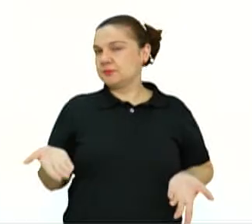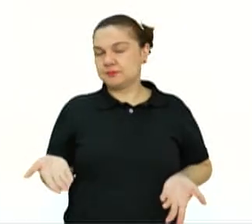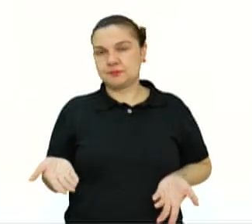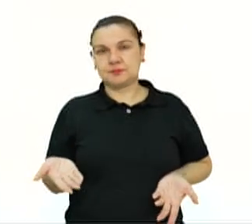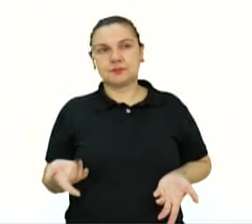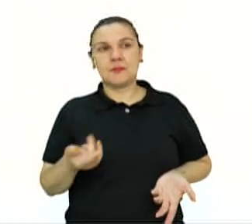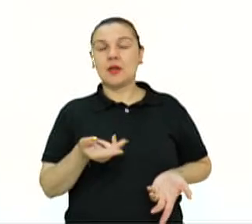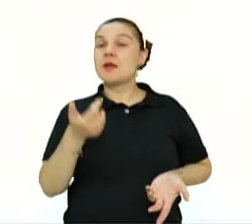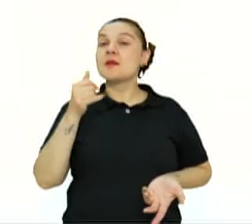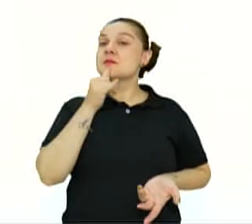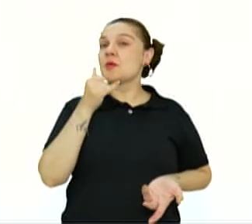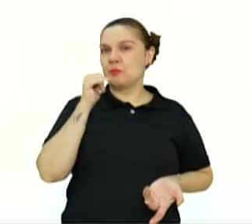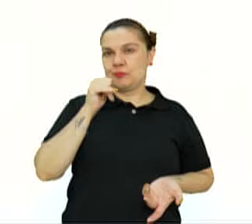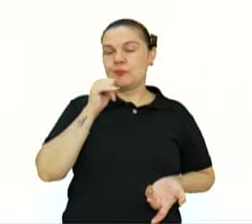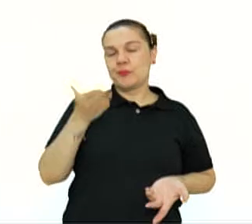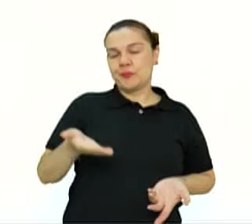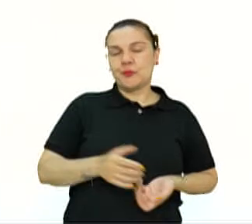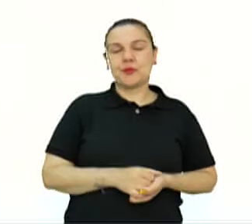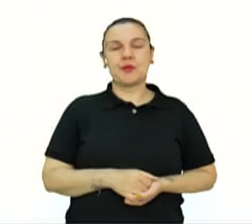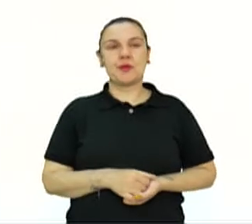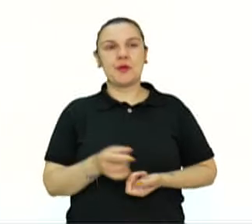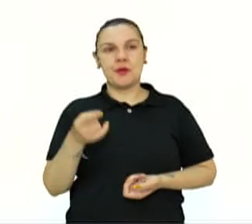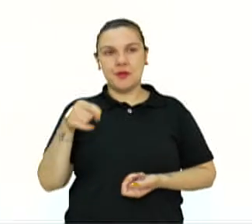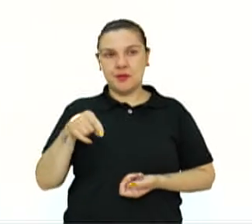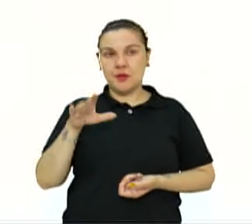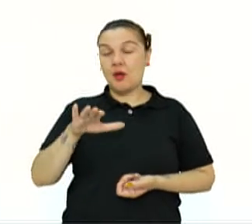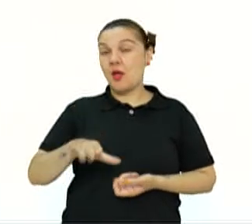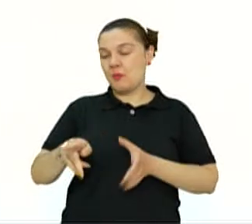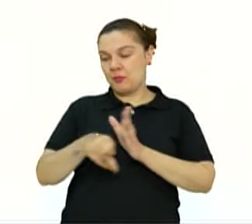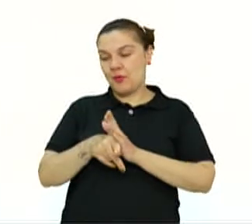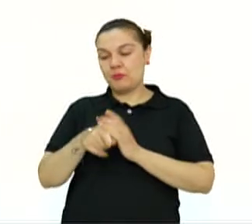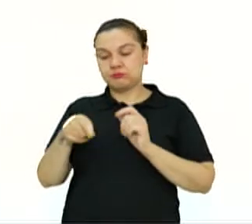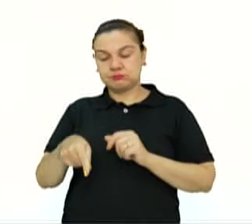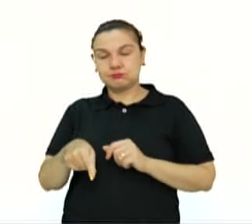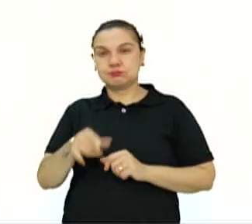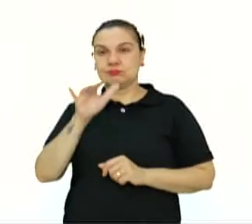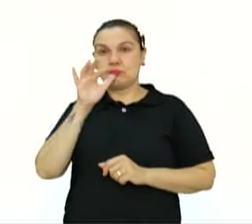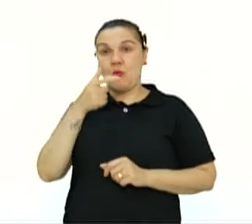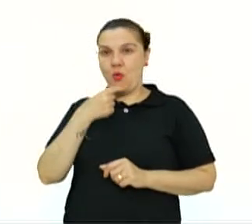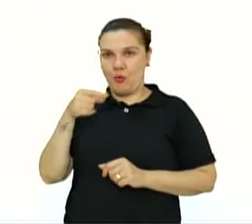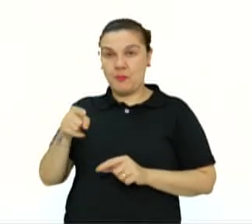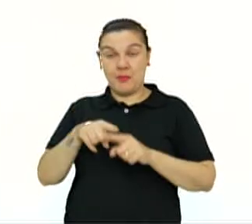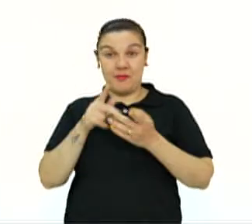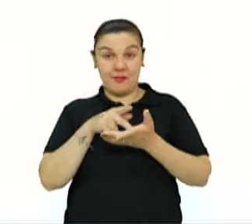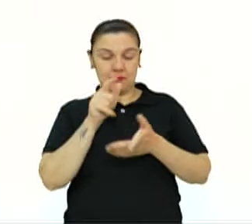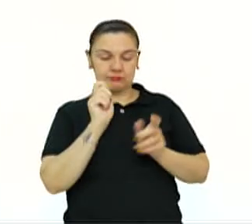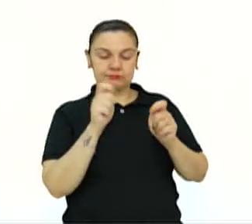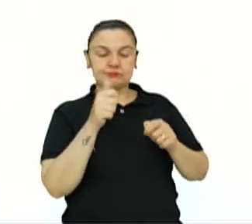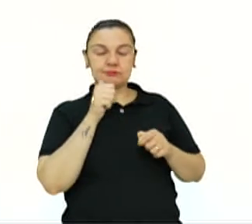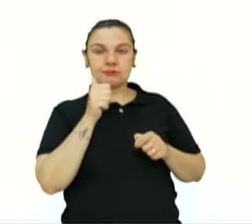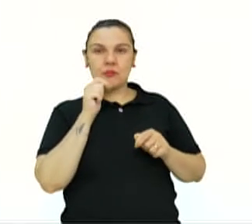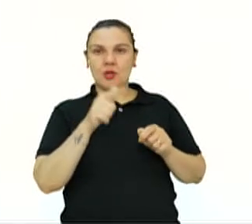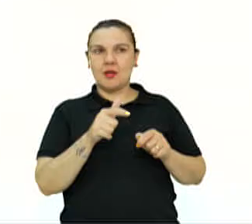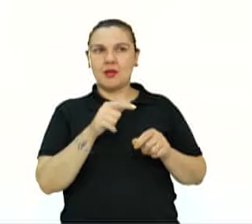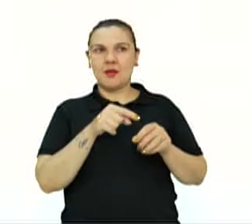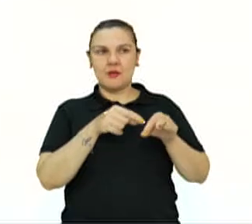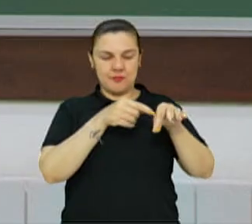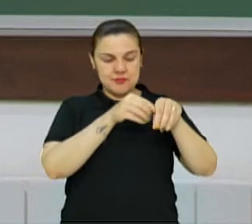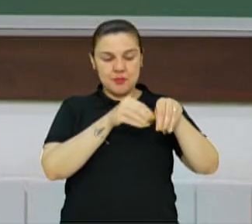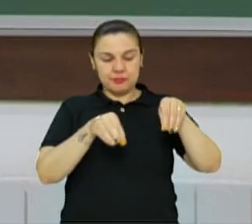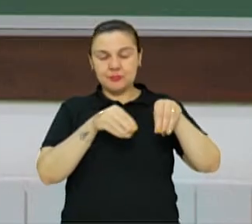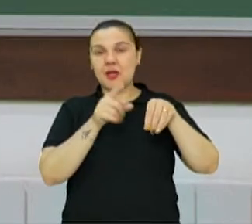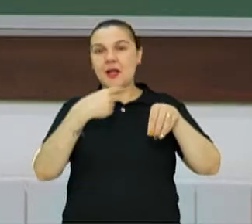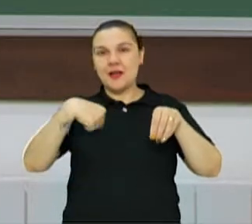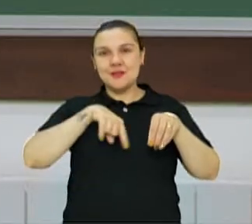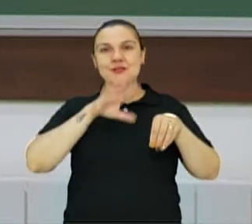né, se for na mulher, tá? Porque aqui a gente tem a imagem do homem, né, mas pode acontecer na mulher também. É um corrimento diferente